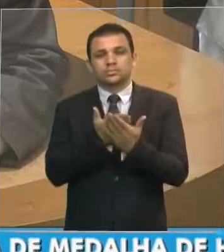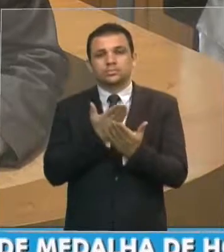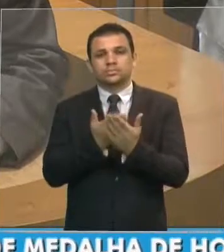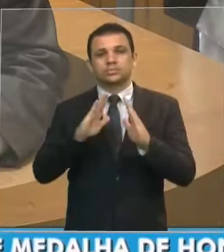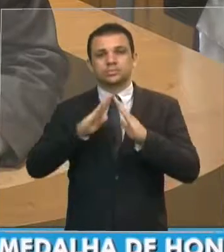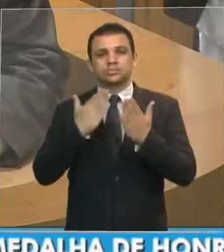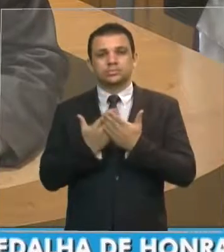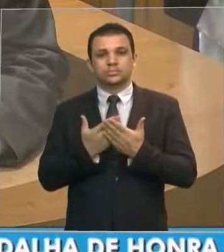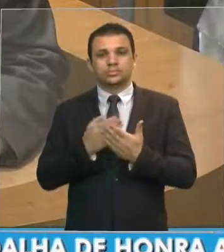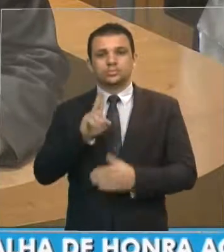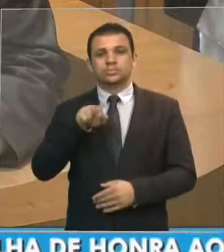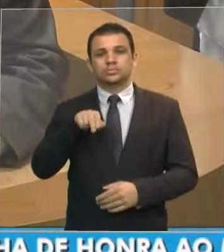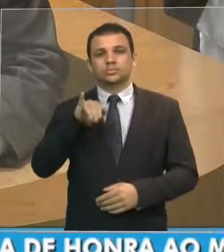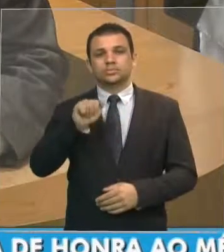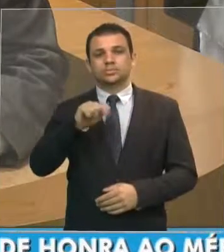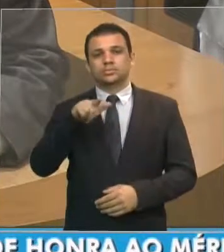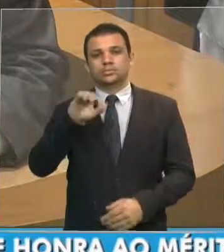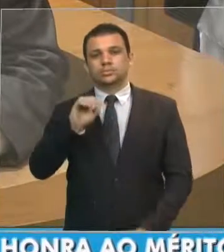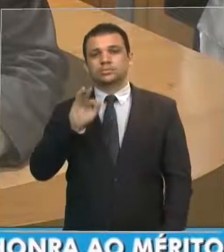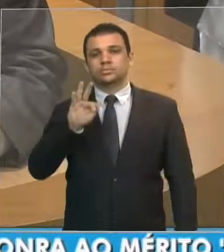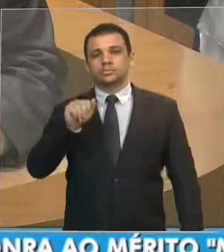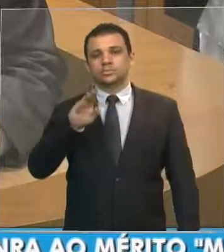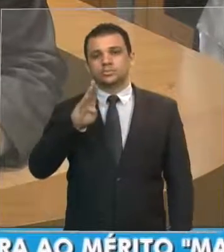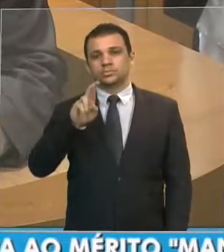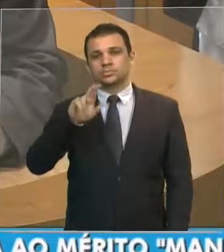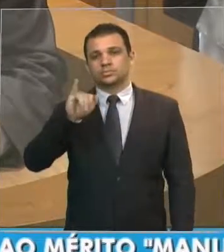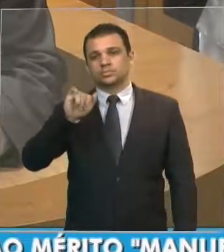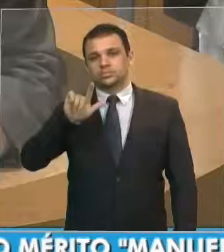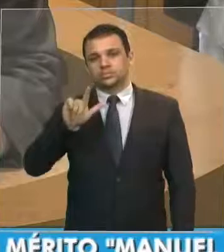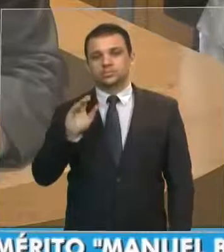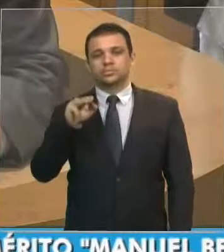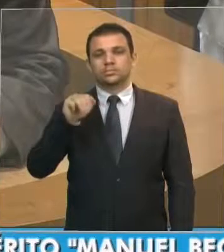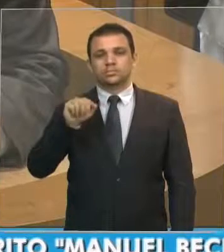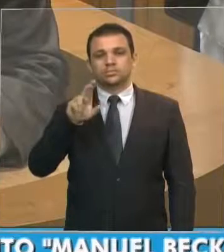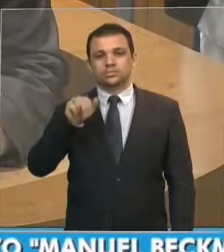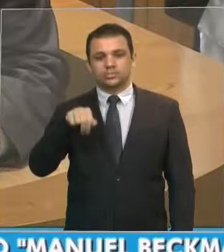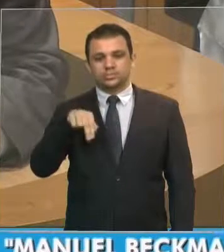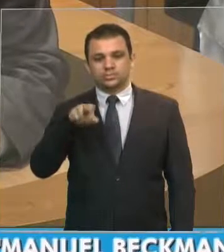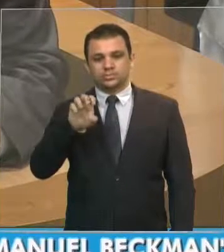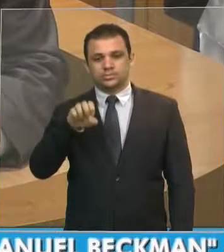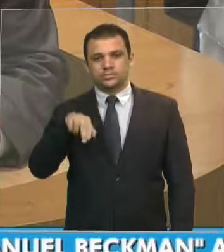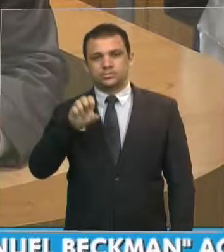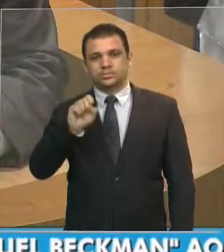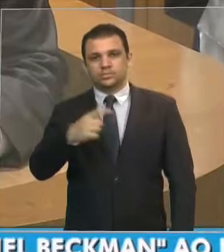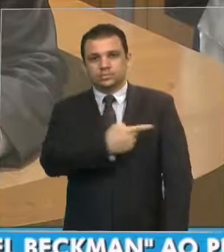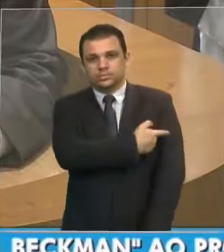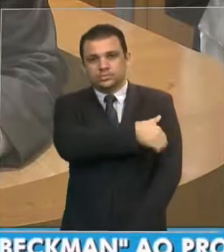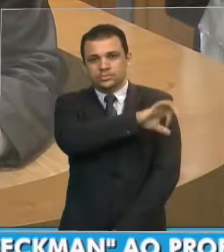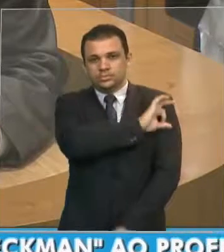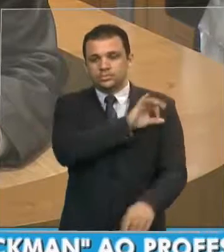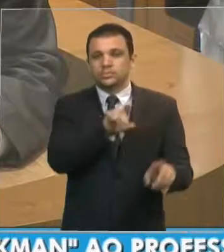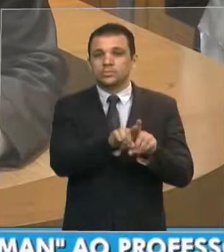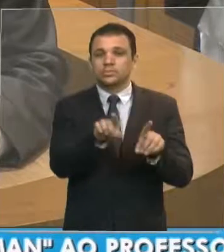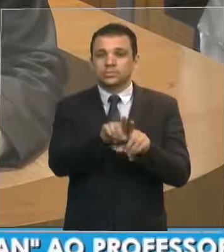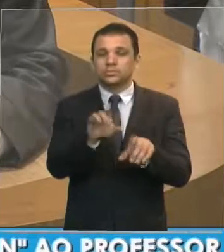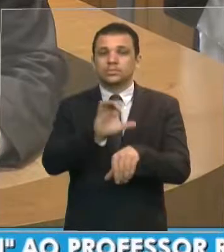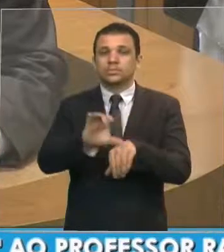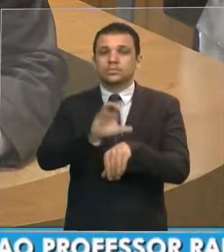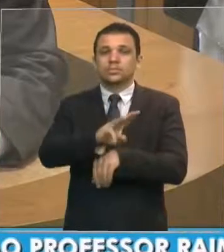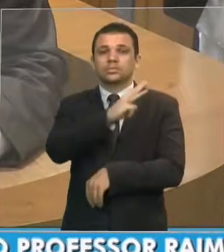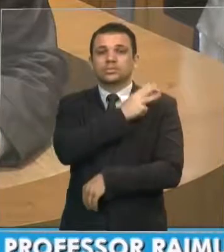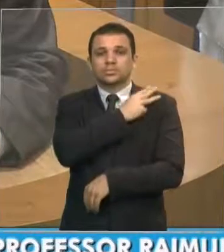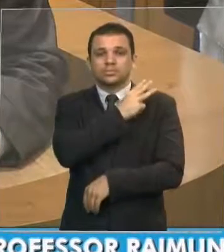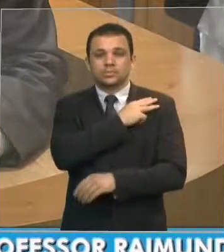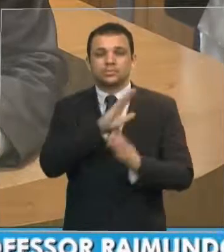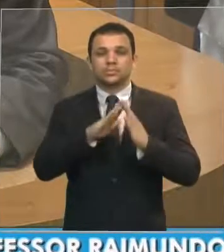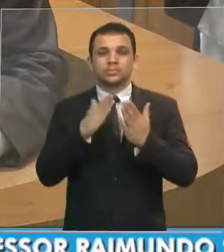Fabril Maranhense, o curso secundário no Colégio Ateneu Teixeira Mendes e o curso a